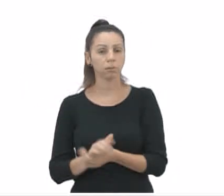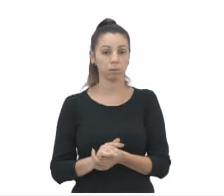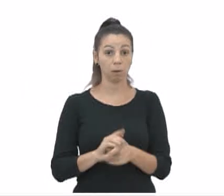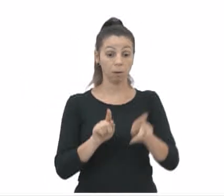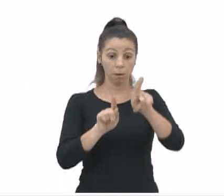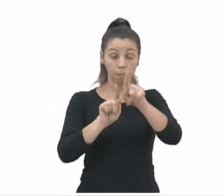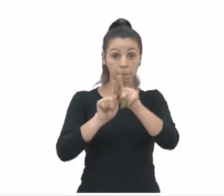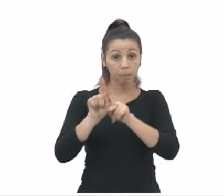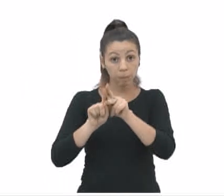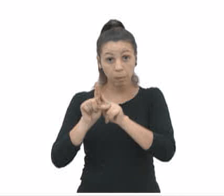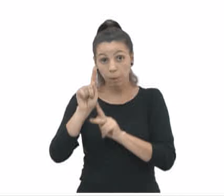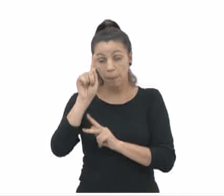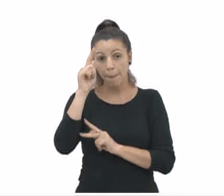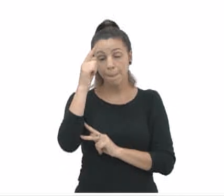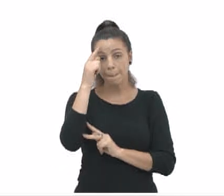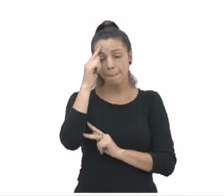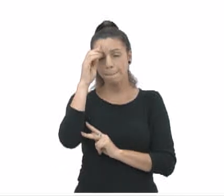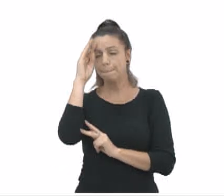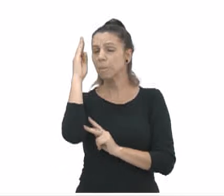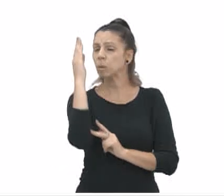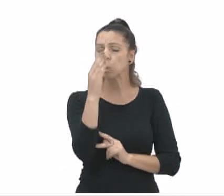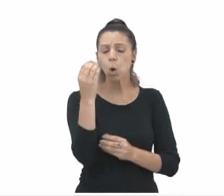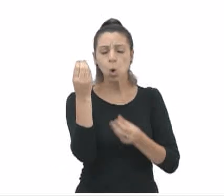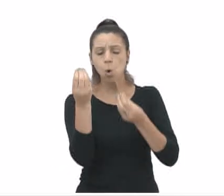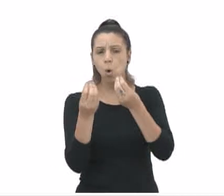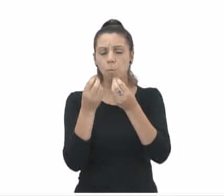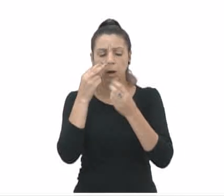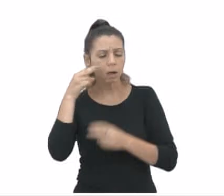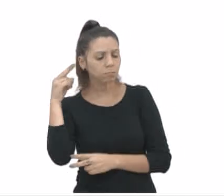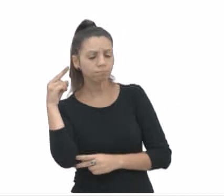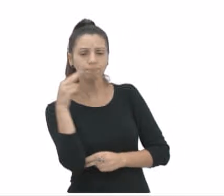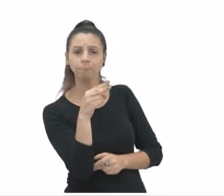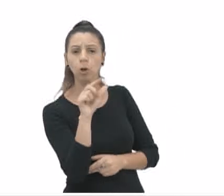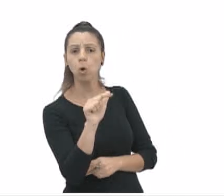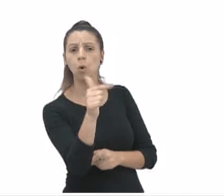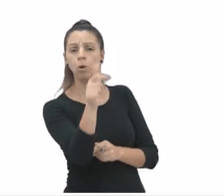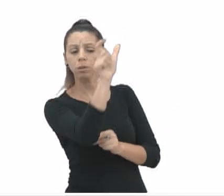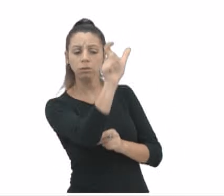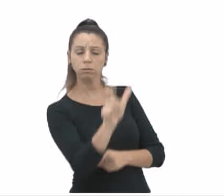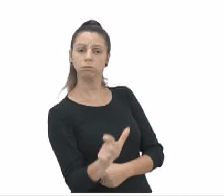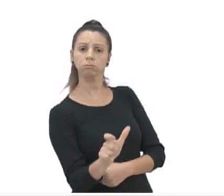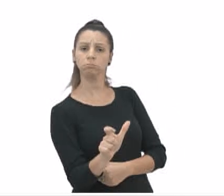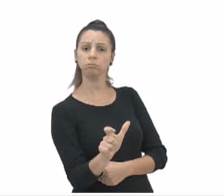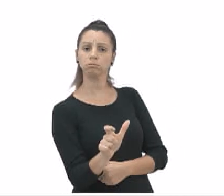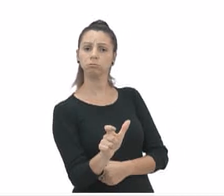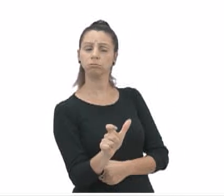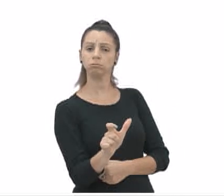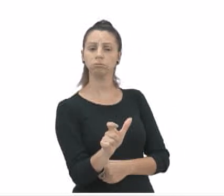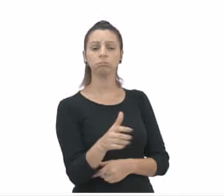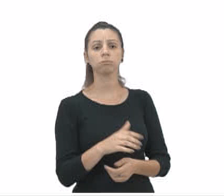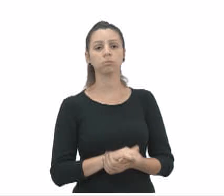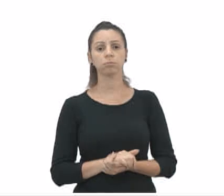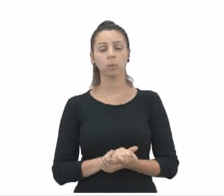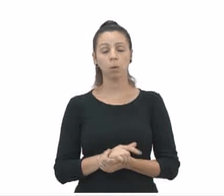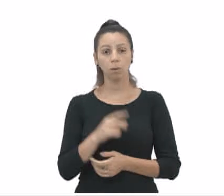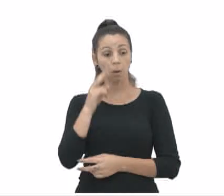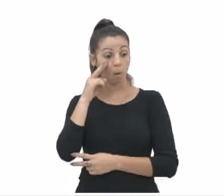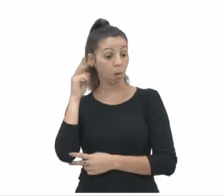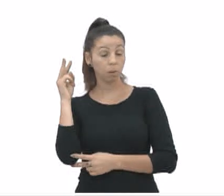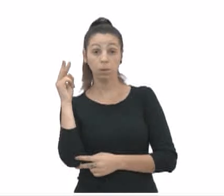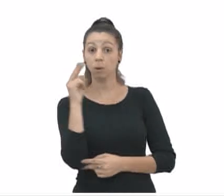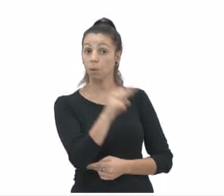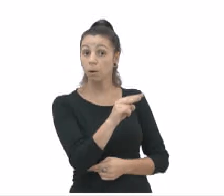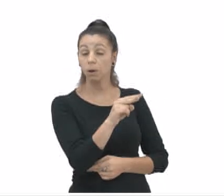principal caracteriza os outros. Como ela caracteriza os outros? Veja que o olhar dela olha para essas